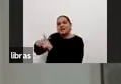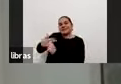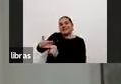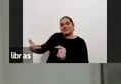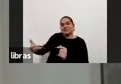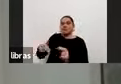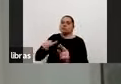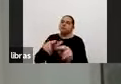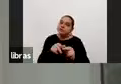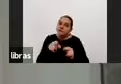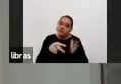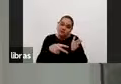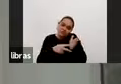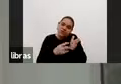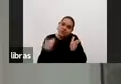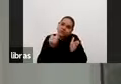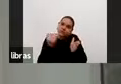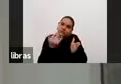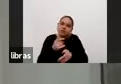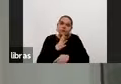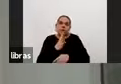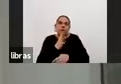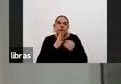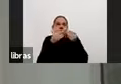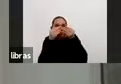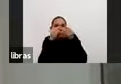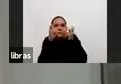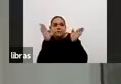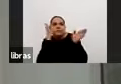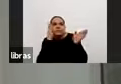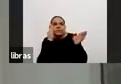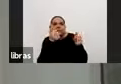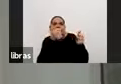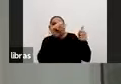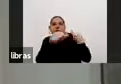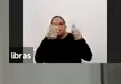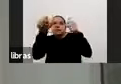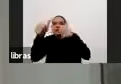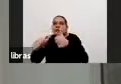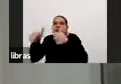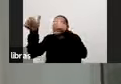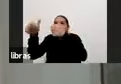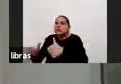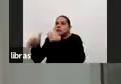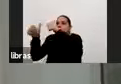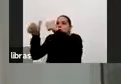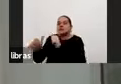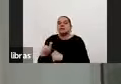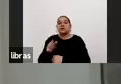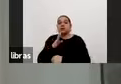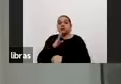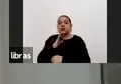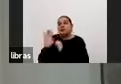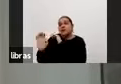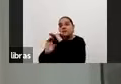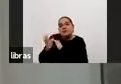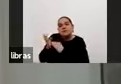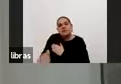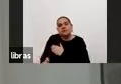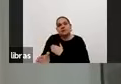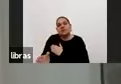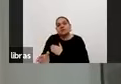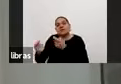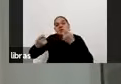tem a capacidade de analisar melhor a situação, de estar na ponta, conhecer a empresa, as dificuldades daquela empresa, as necessidades